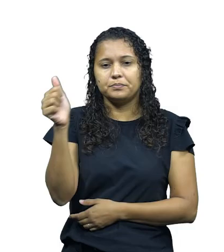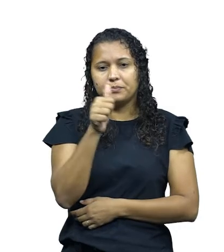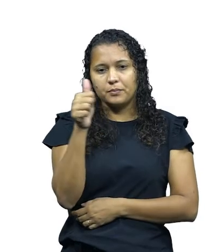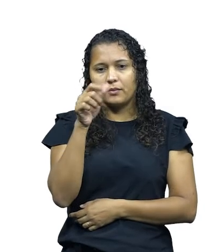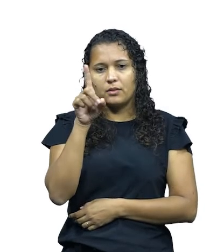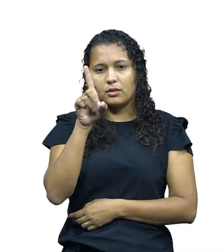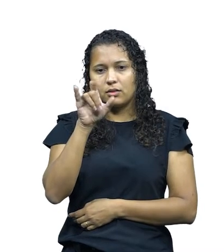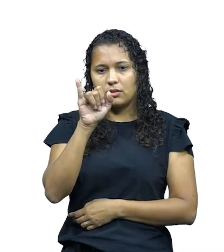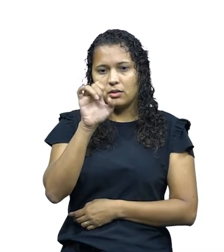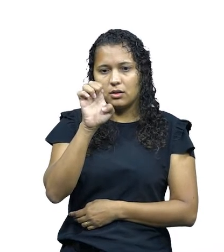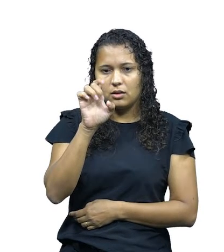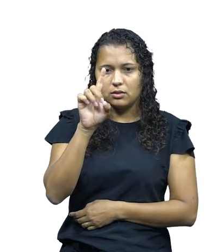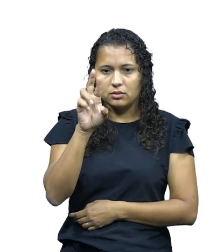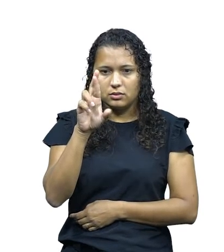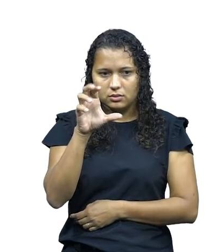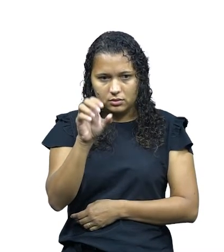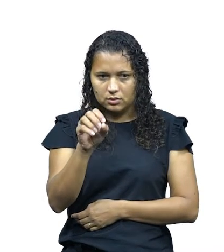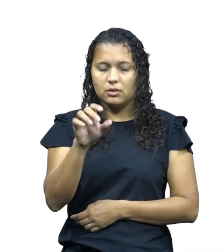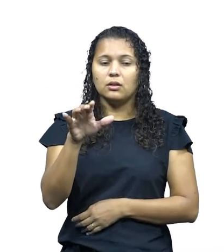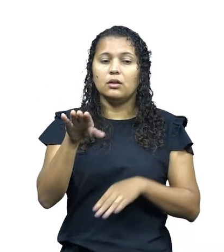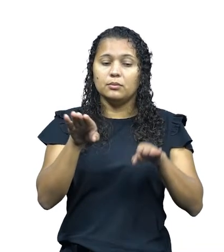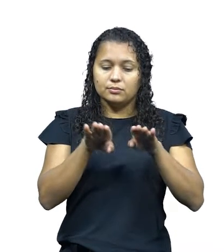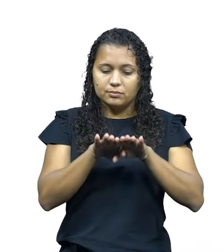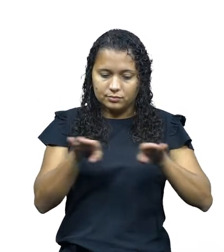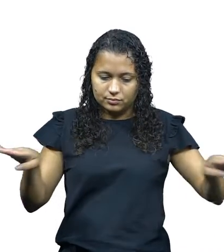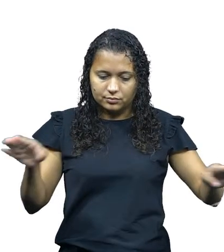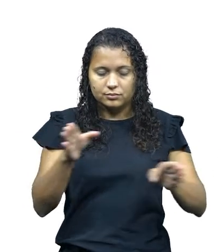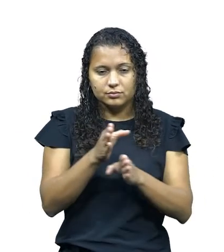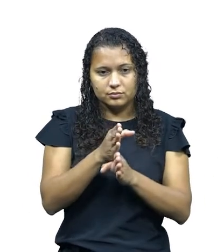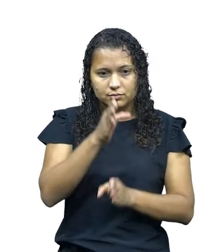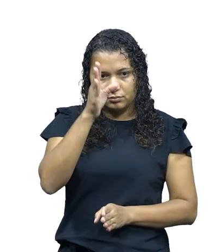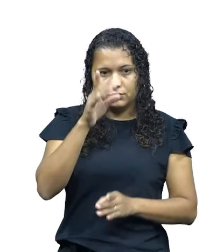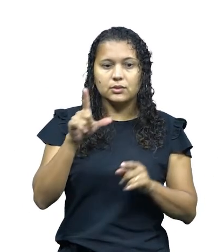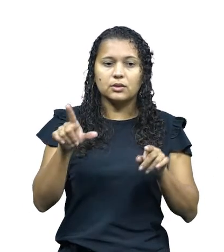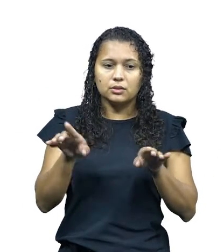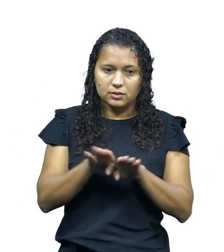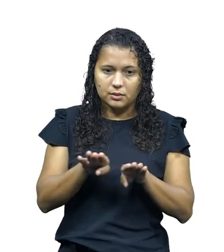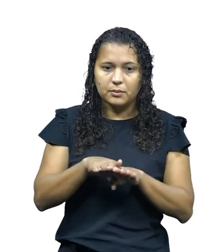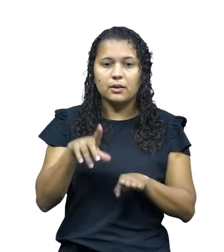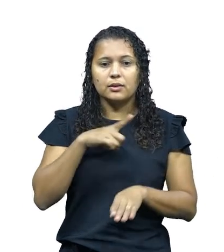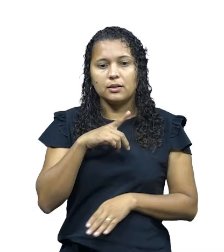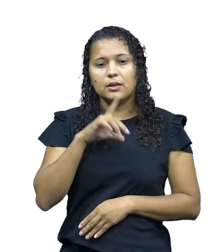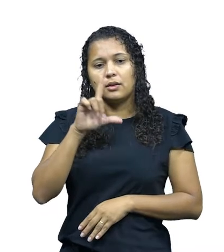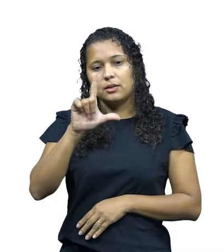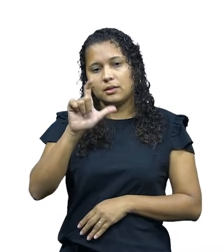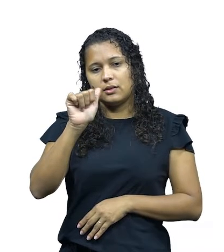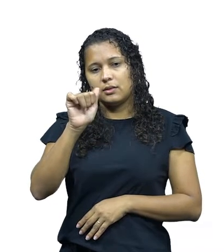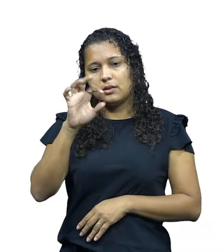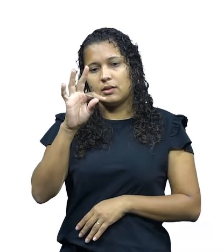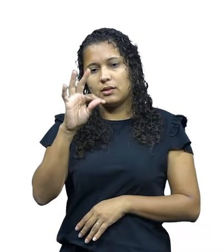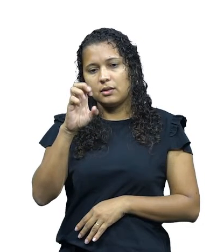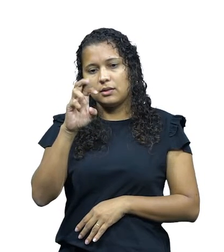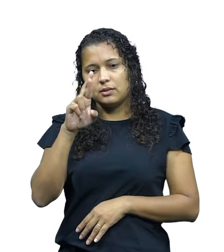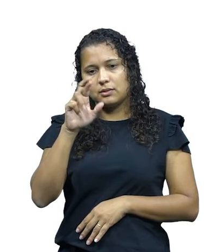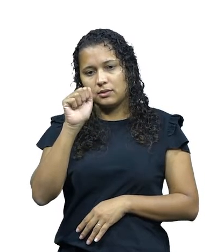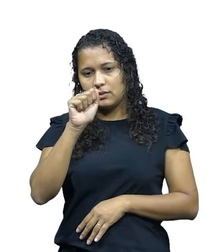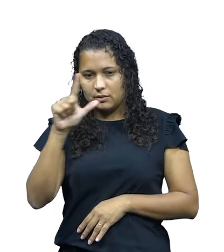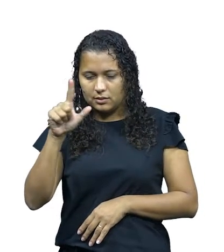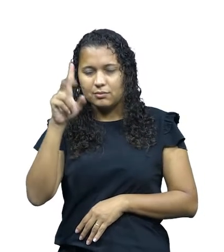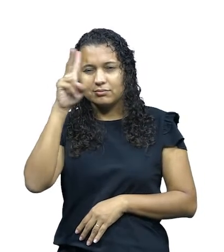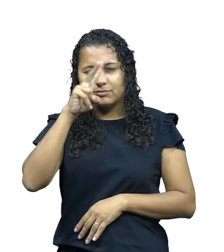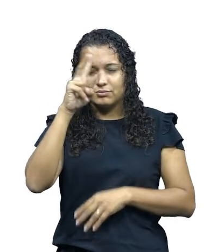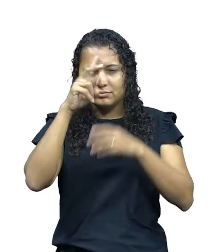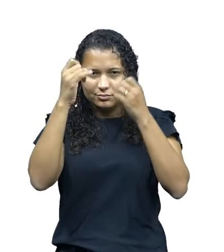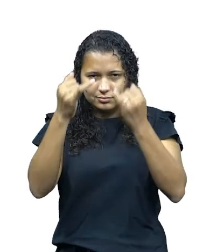a representação no primeiro diedro, além do plano vertical e horizontal, utiliza-se o plano lateral, que é um terceiro plano